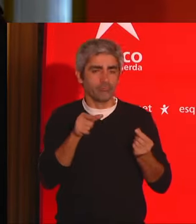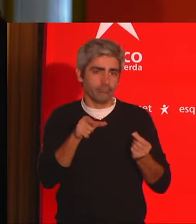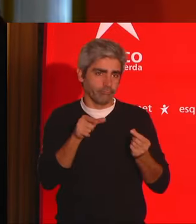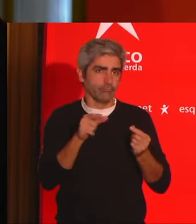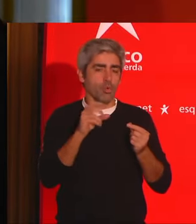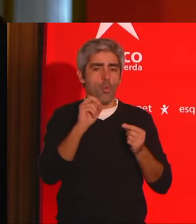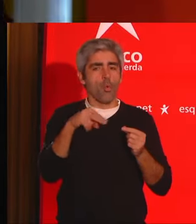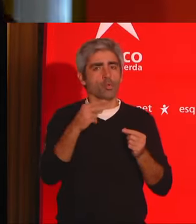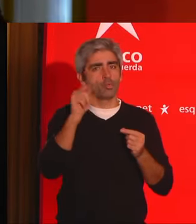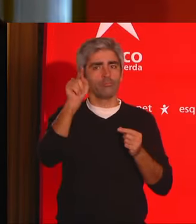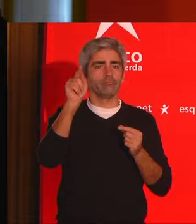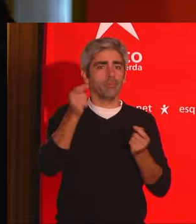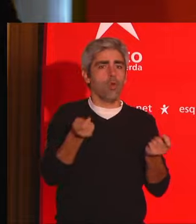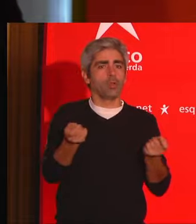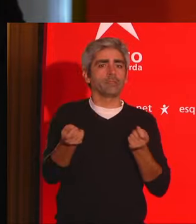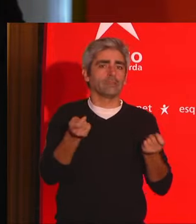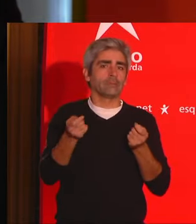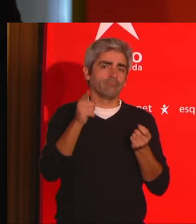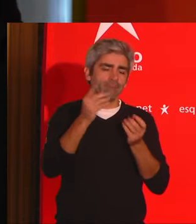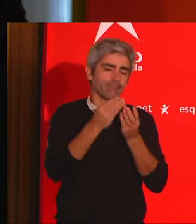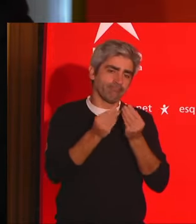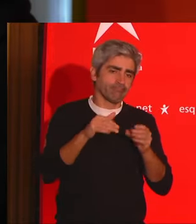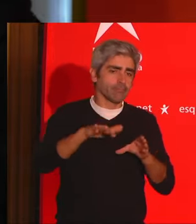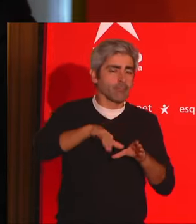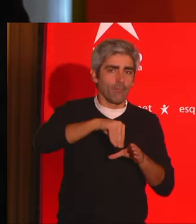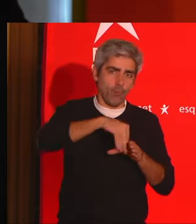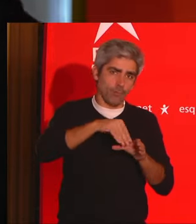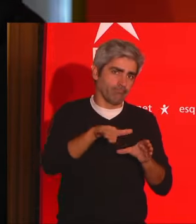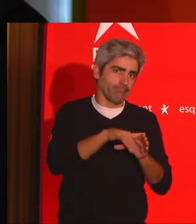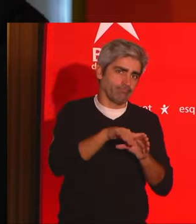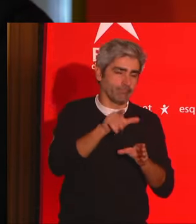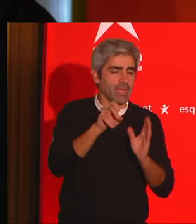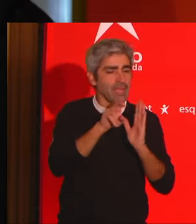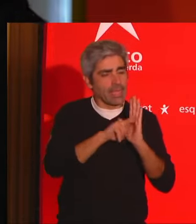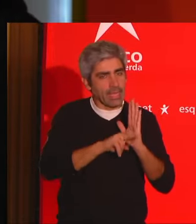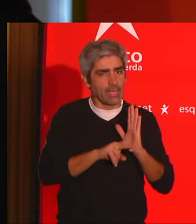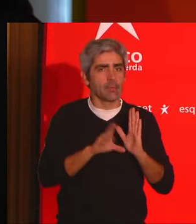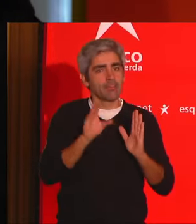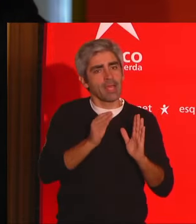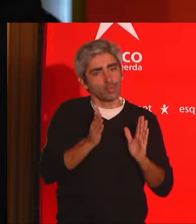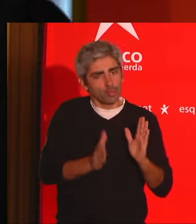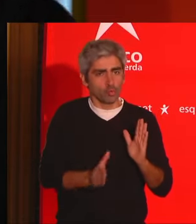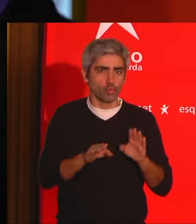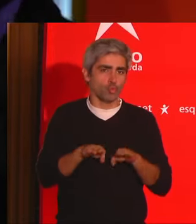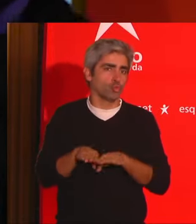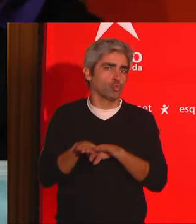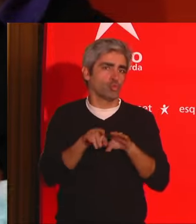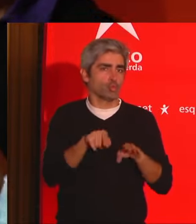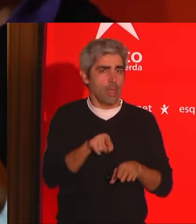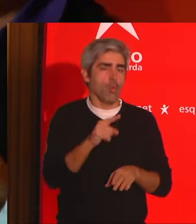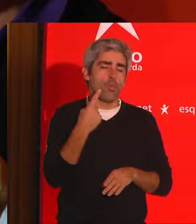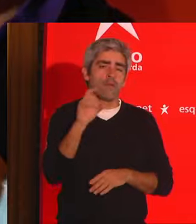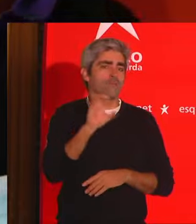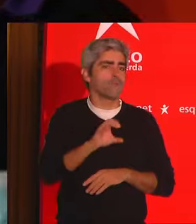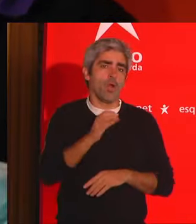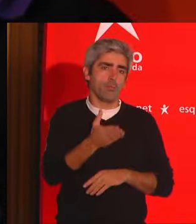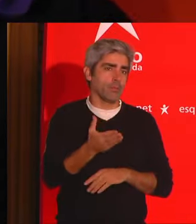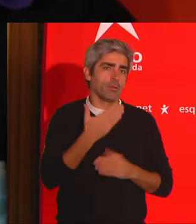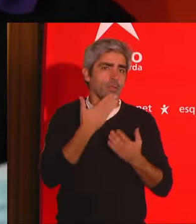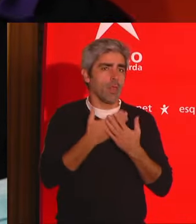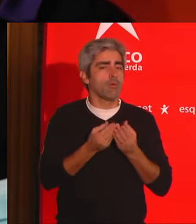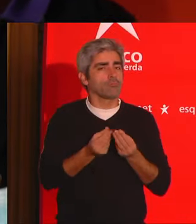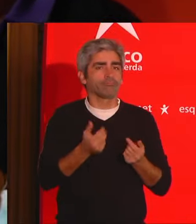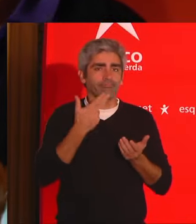nível das Nações Unidas, organizado pelas Nações Unidas, e com regras mais justas, porque é também a única maneira de